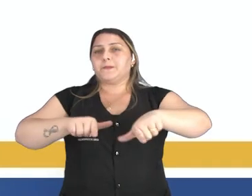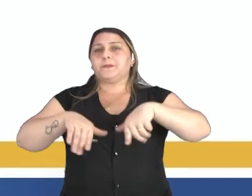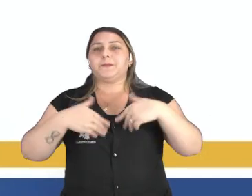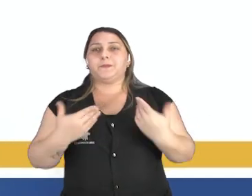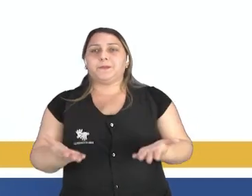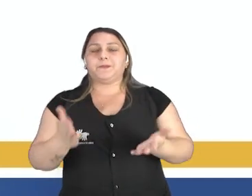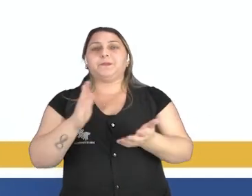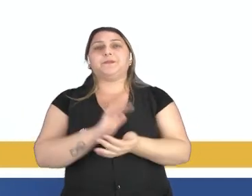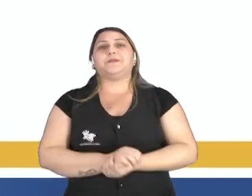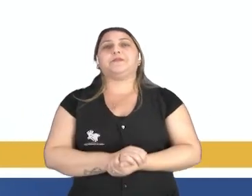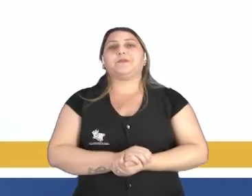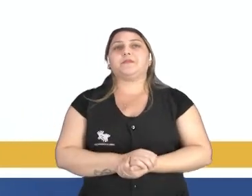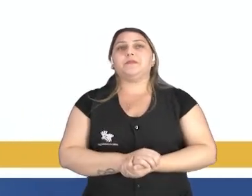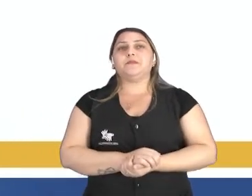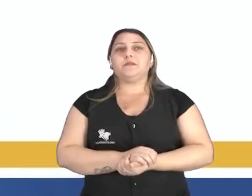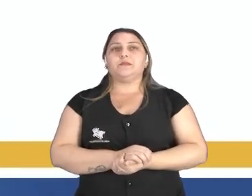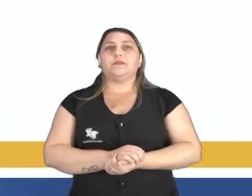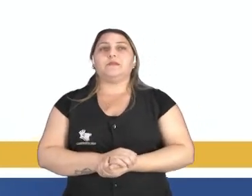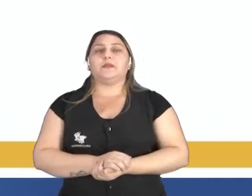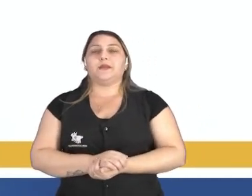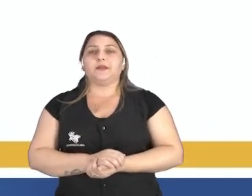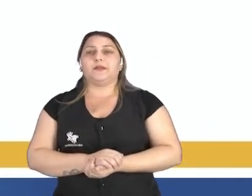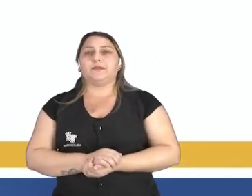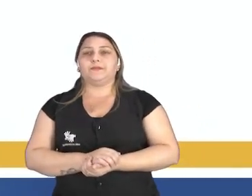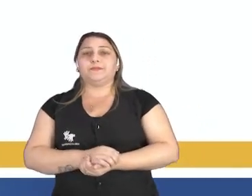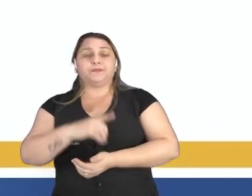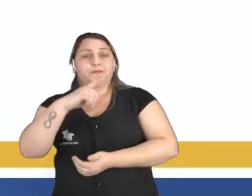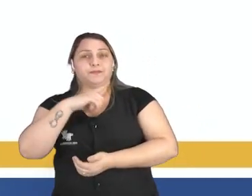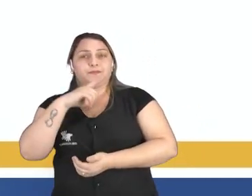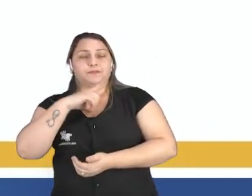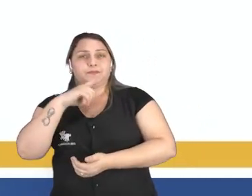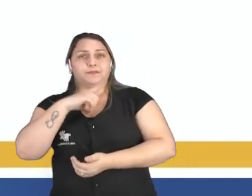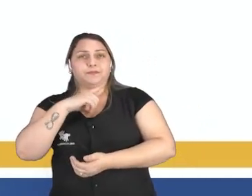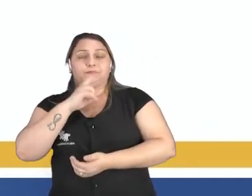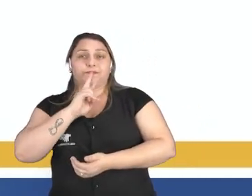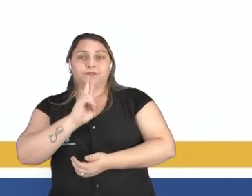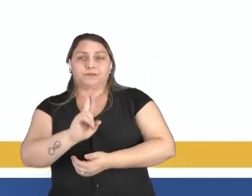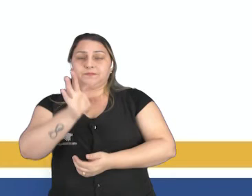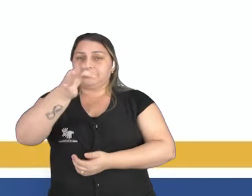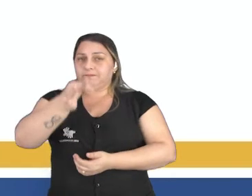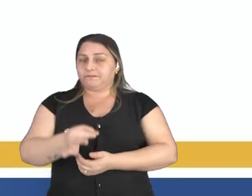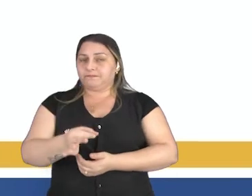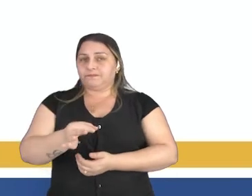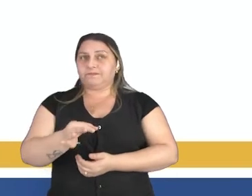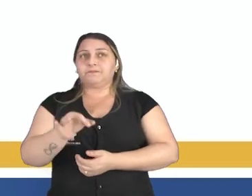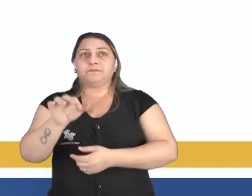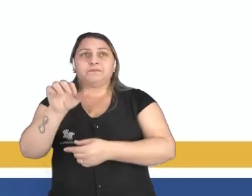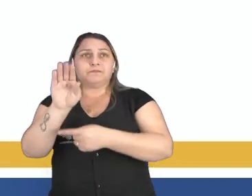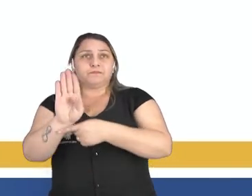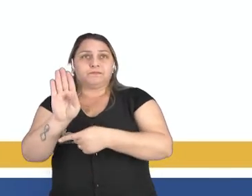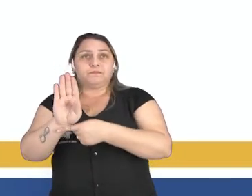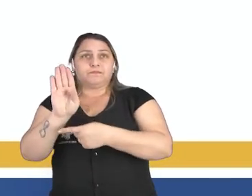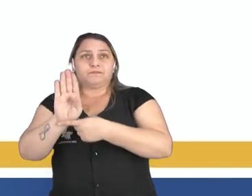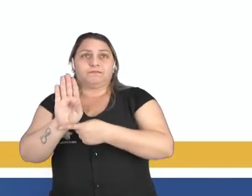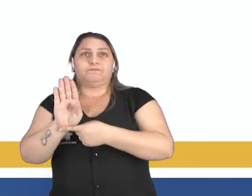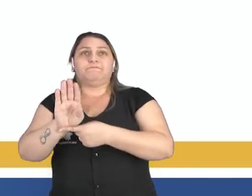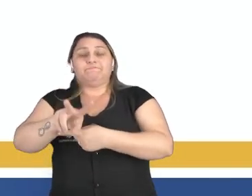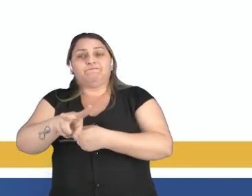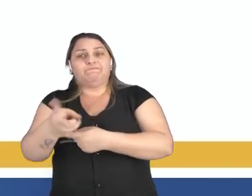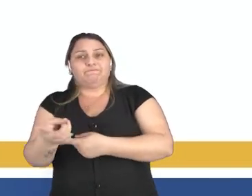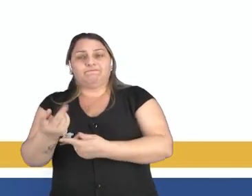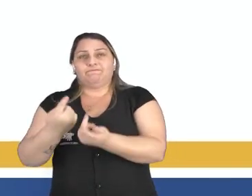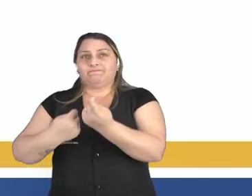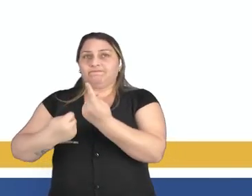trabalhista. Nessa legislação trabalhista. Então, temos como resposta correta a letra B, né?